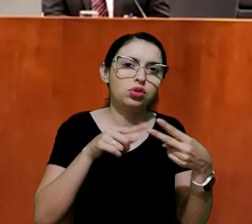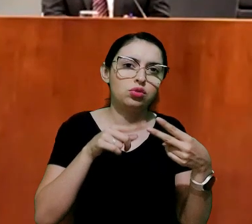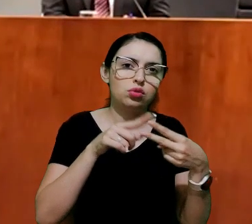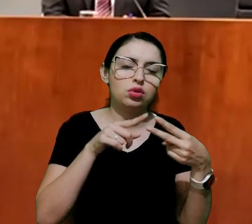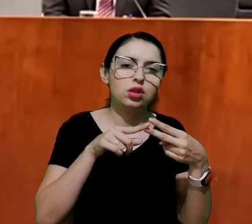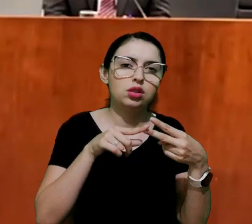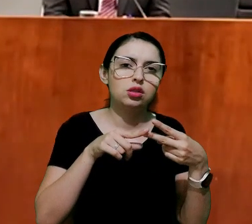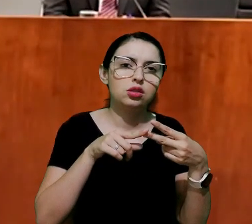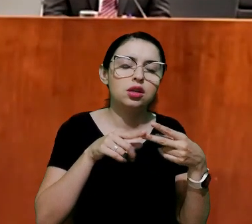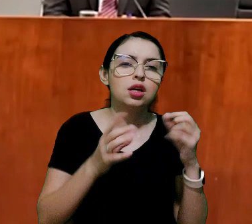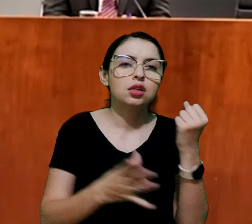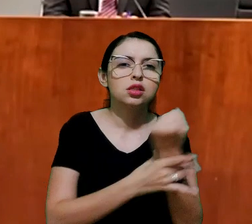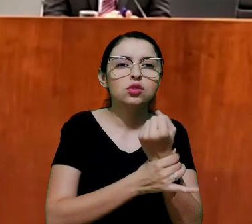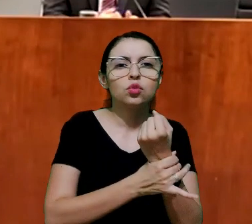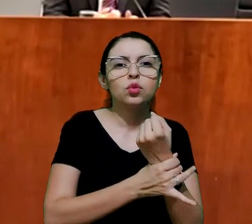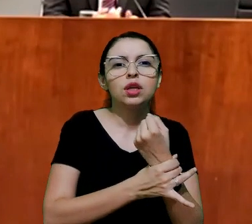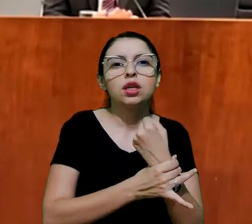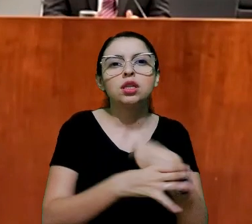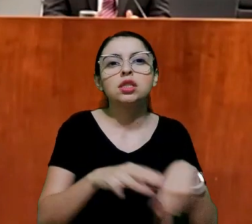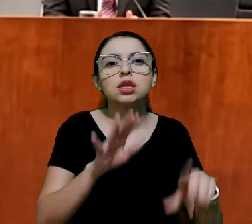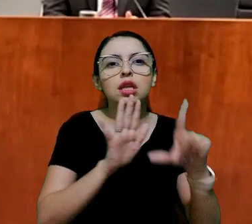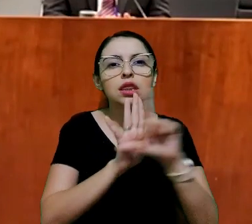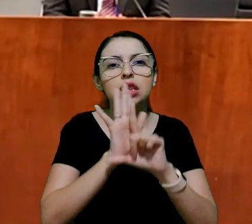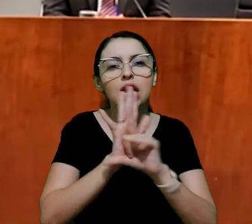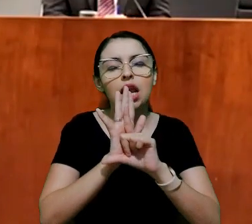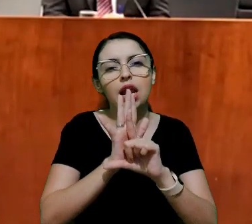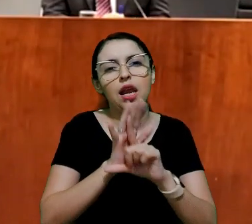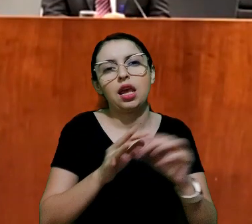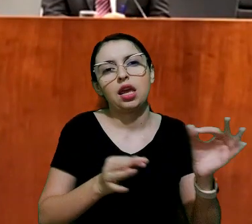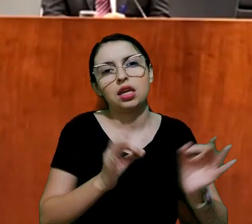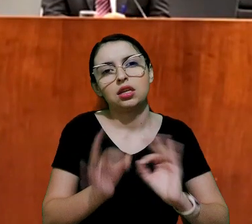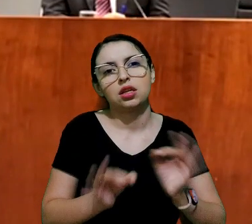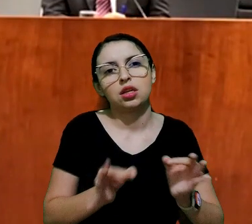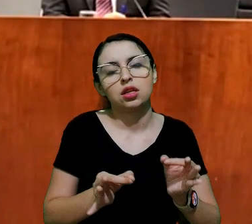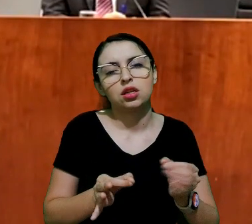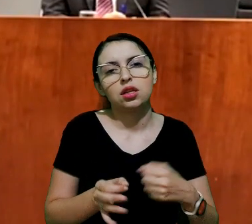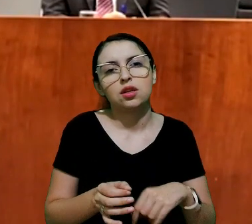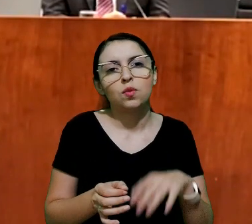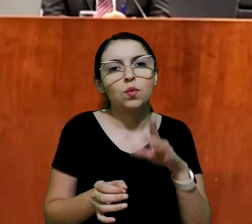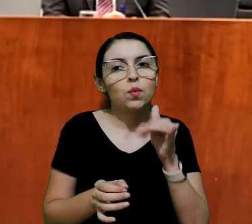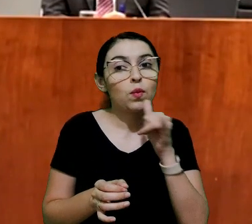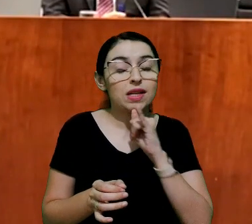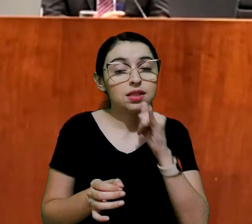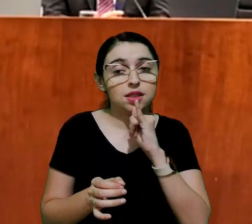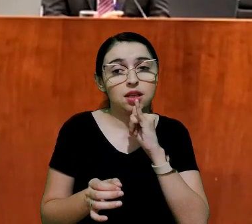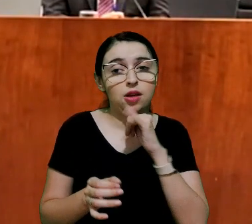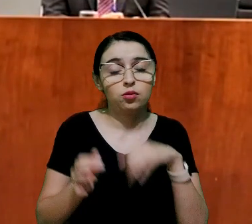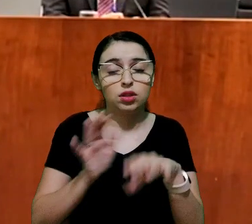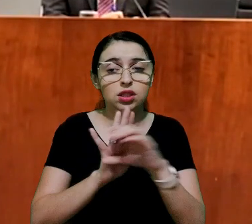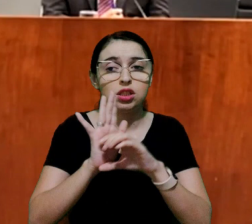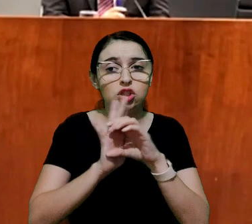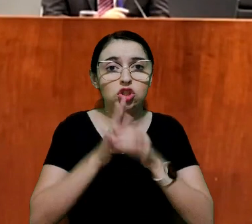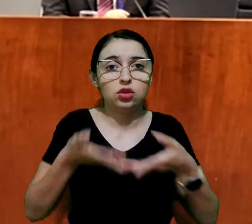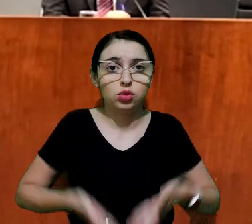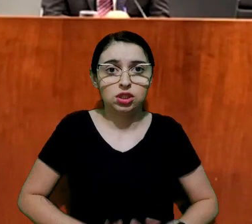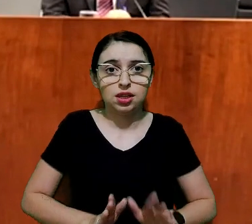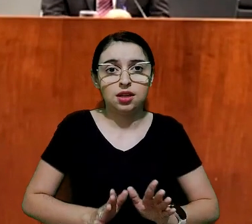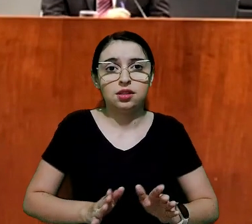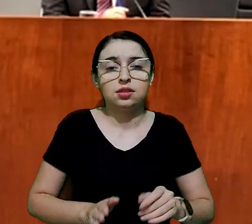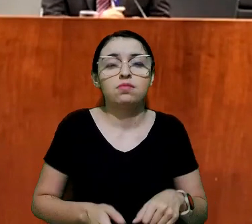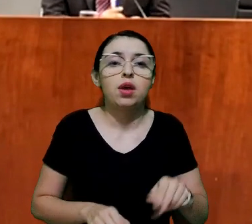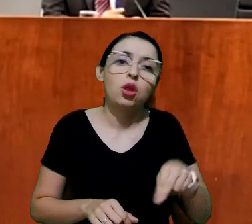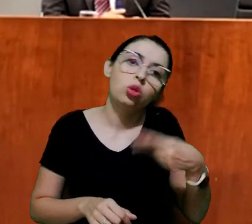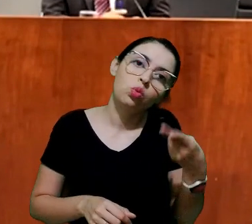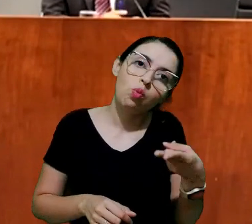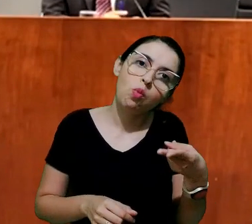jurídico, decorrente, por exemplo, da certidão de nascimento biológico ou da certidão que